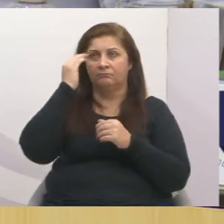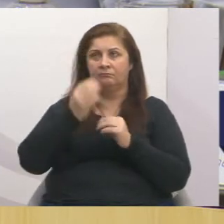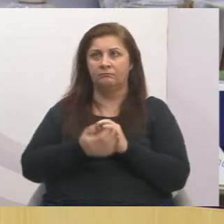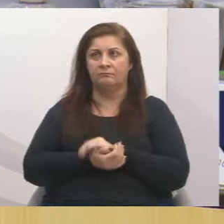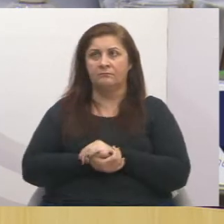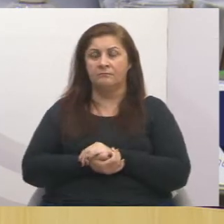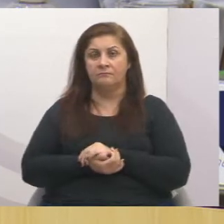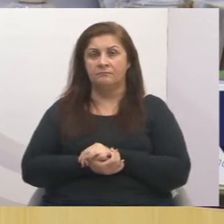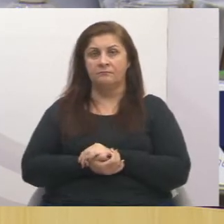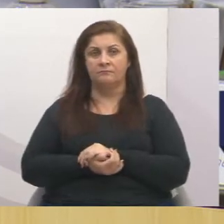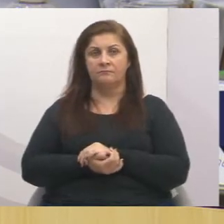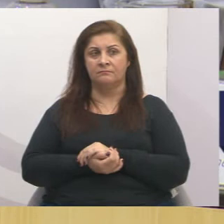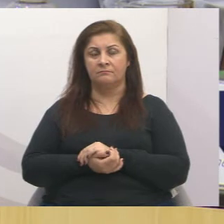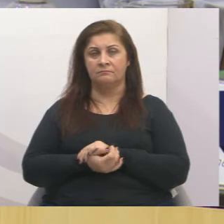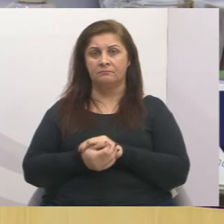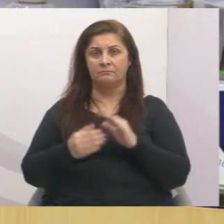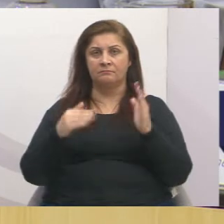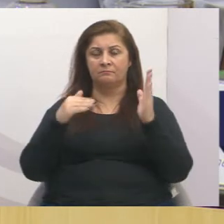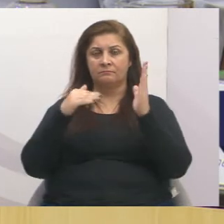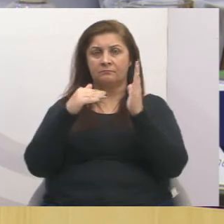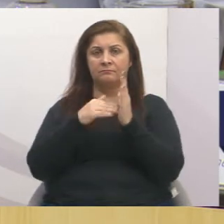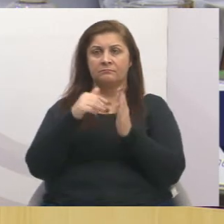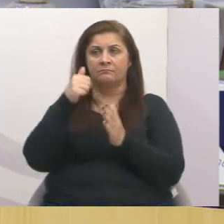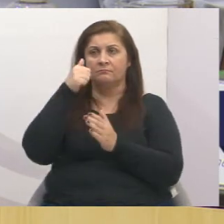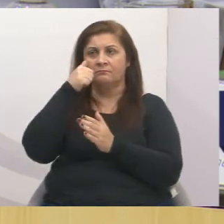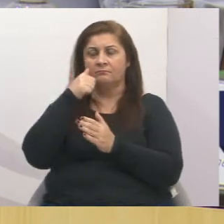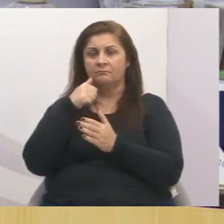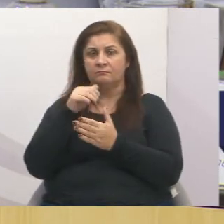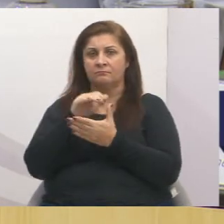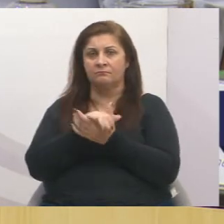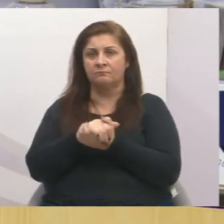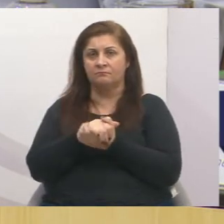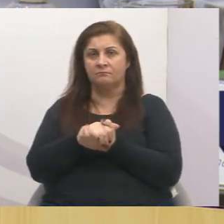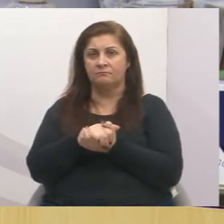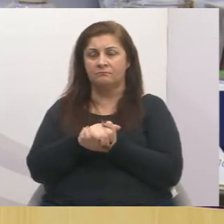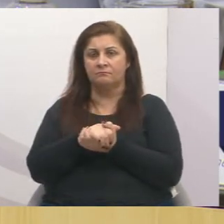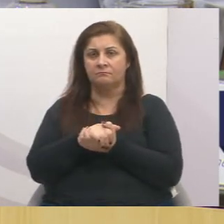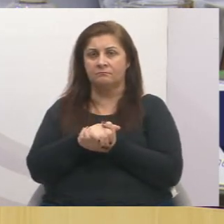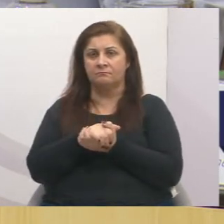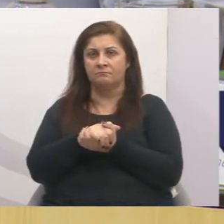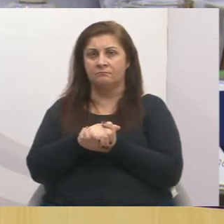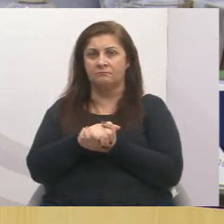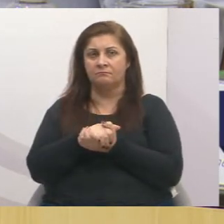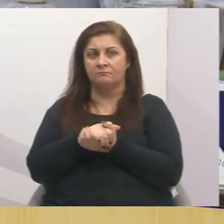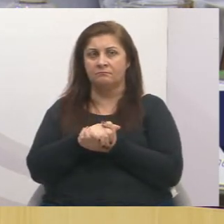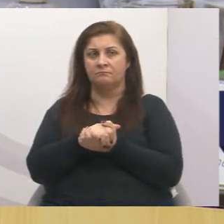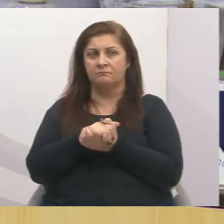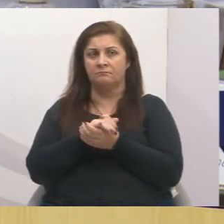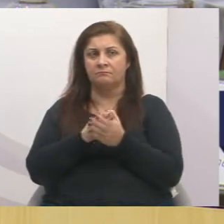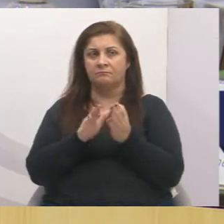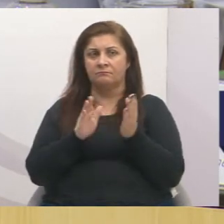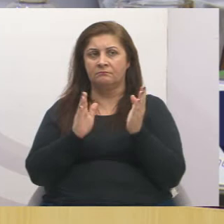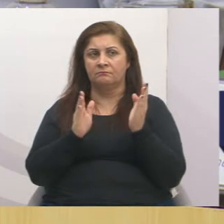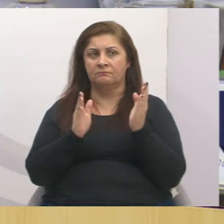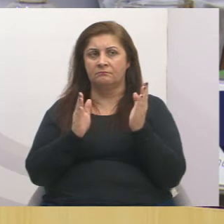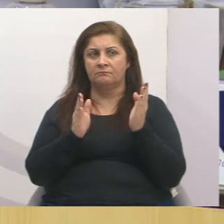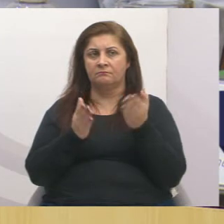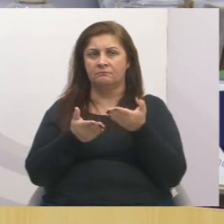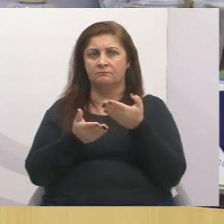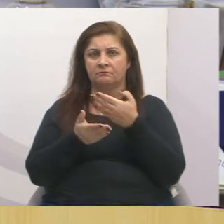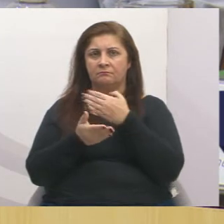um. Até aquela esposa que partiu, se ela